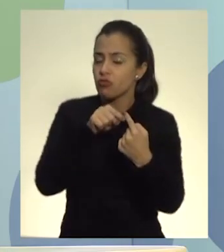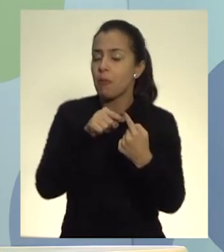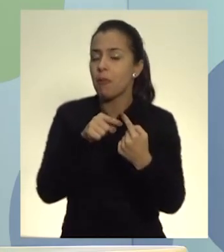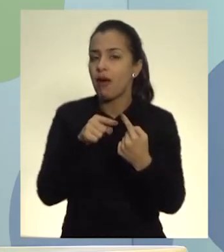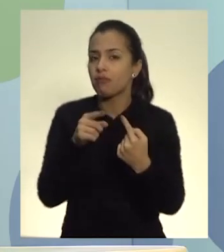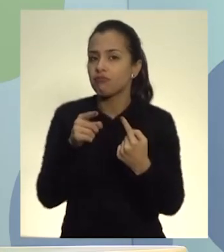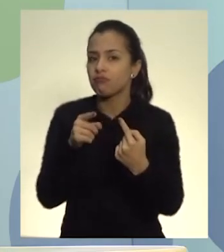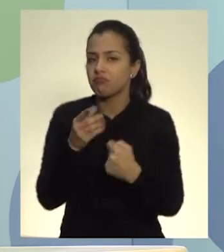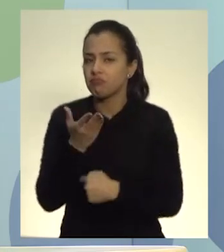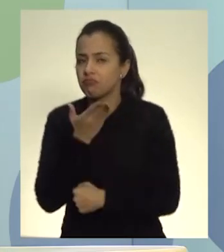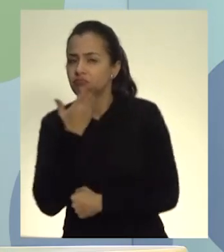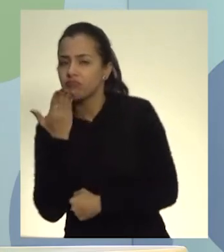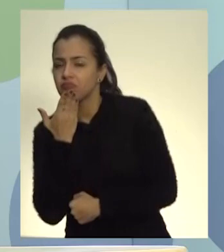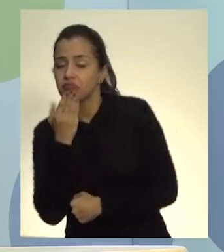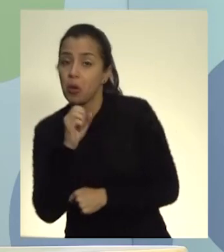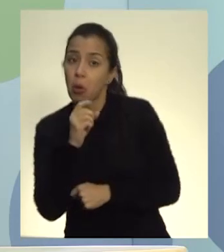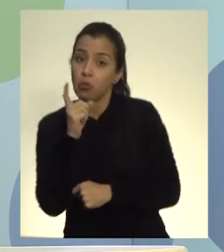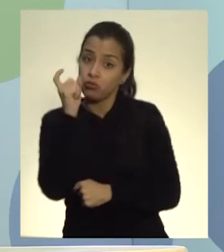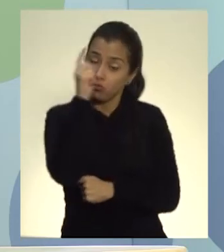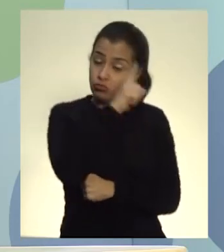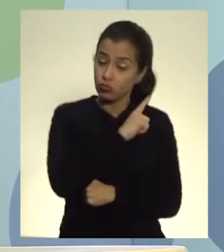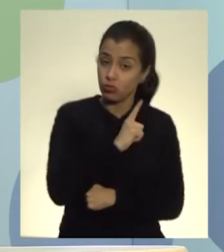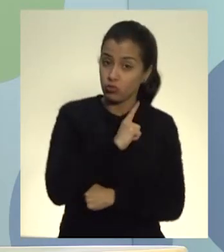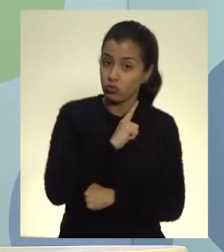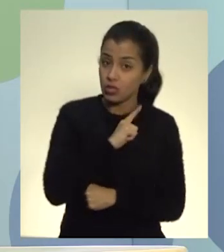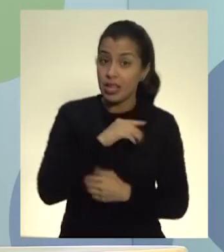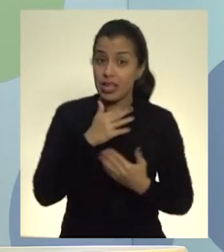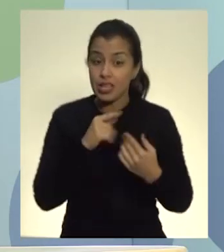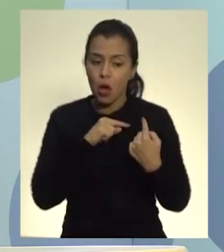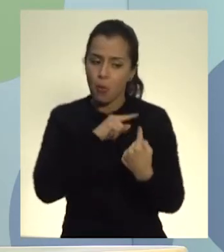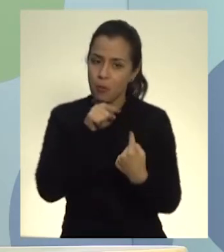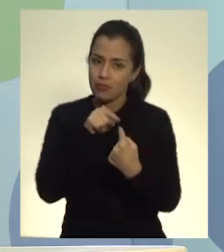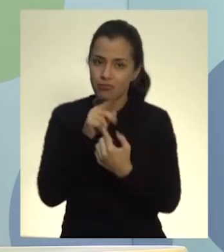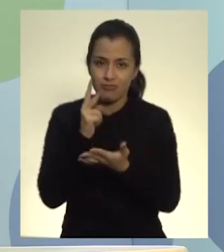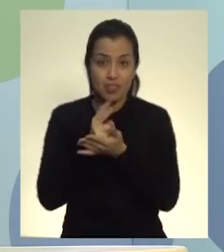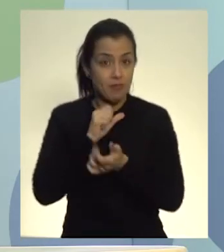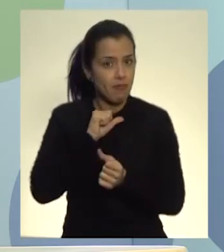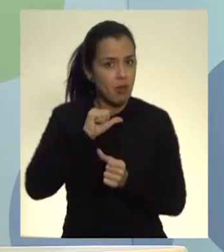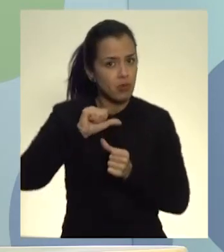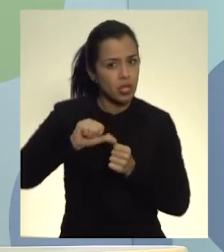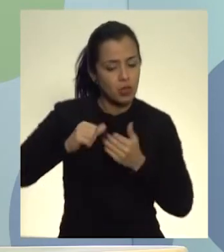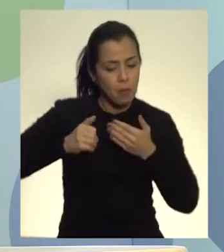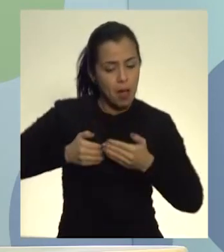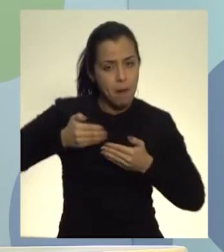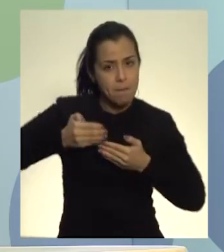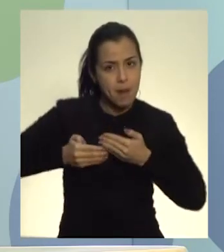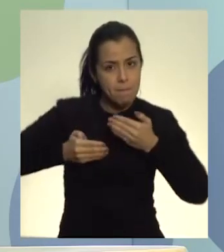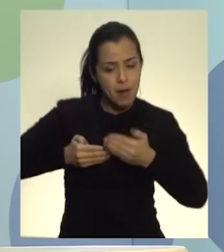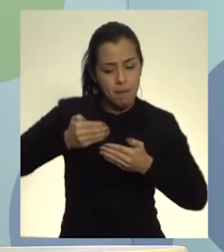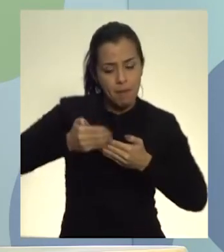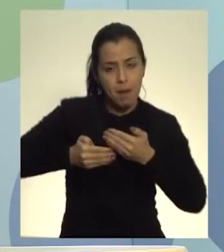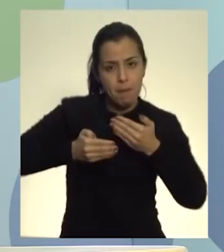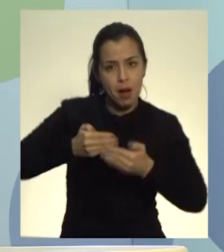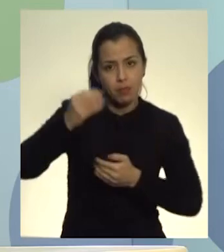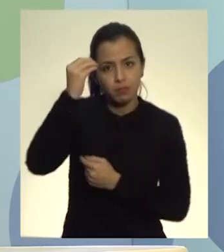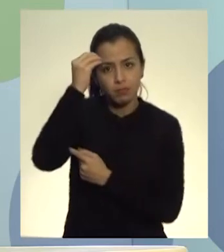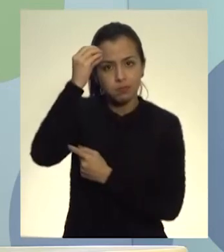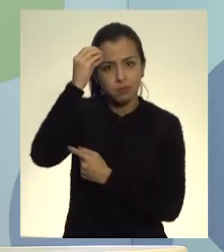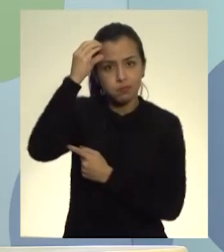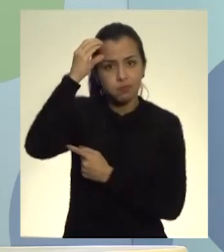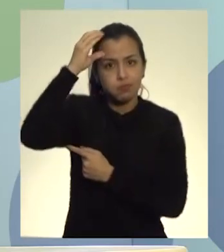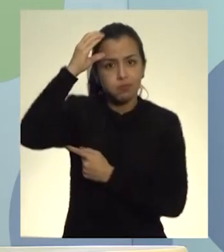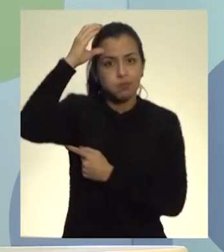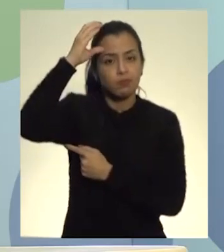facilidade. Então, cada objetivo, ele vai alterando ao longo do ano, quanto mais conhecimento vocês vão